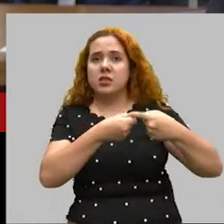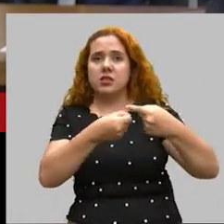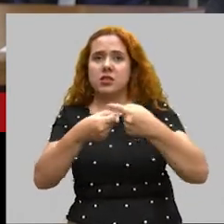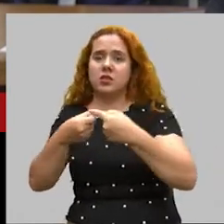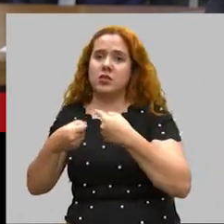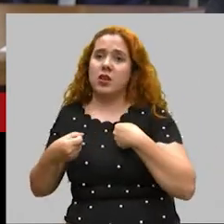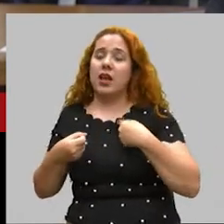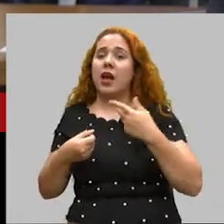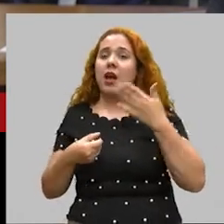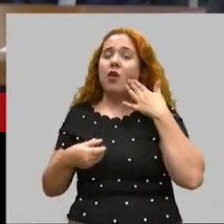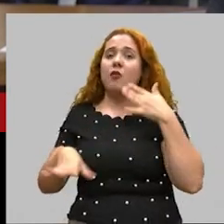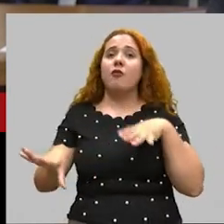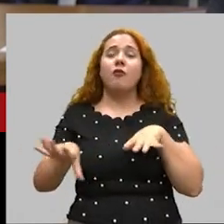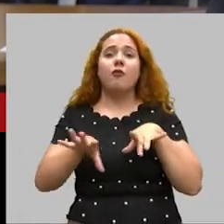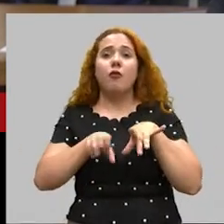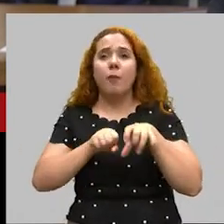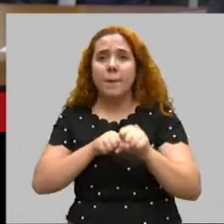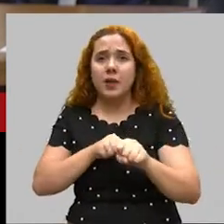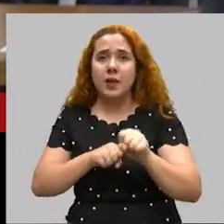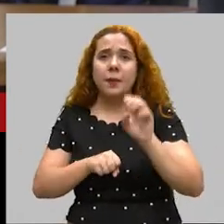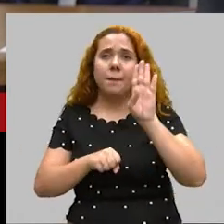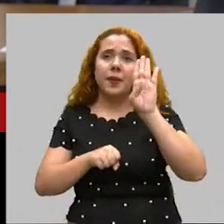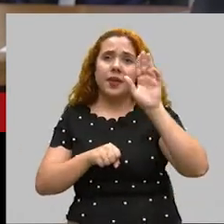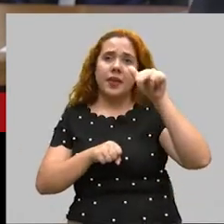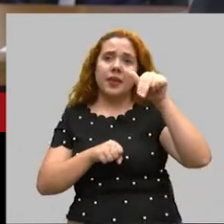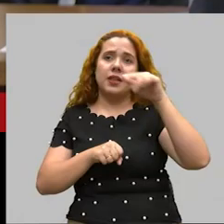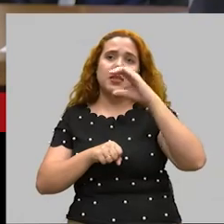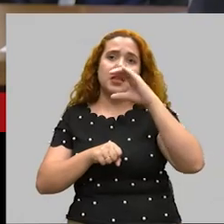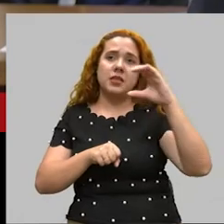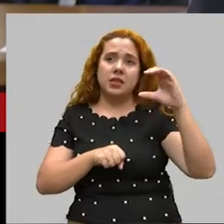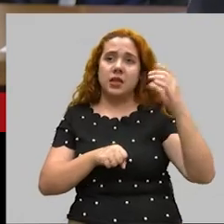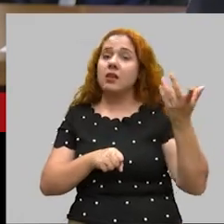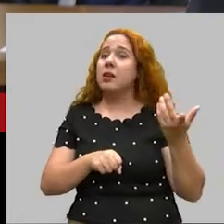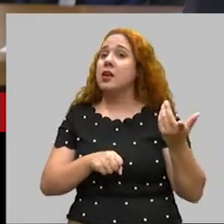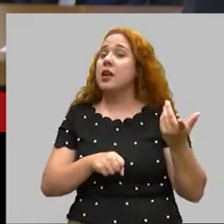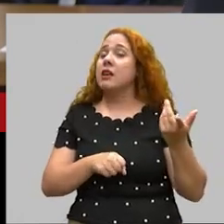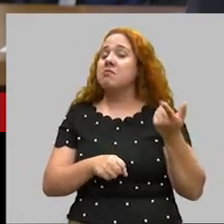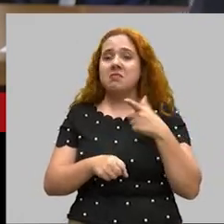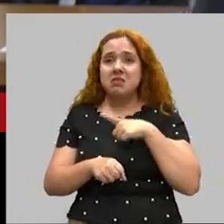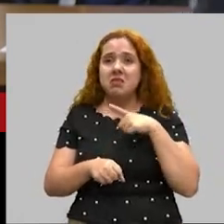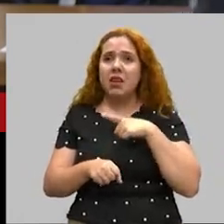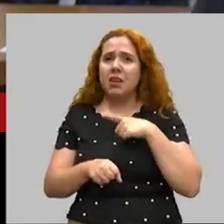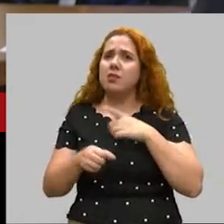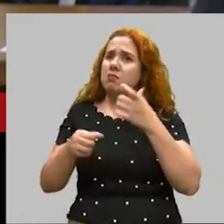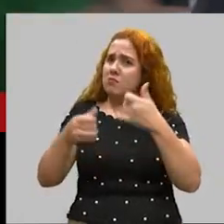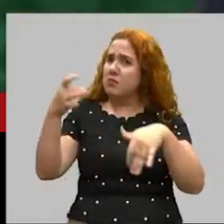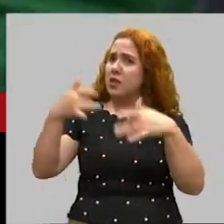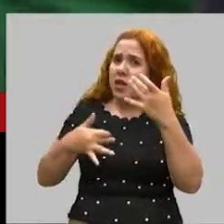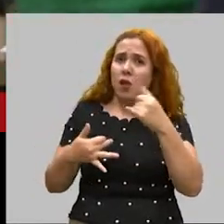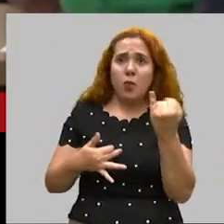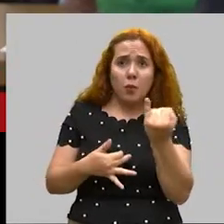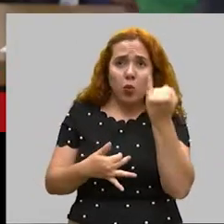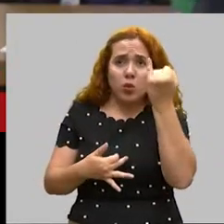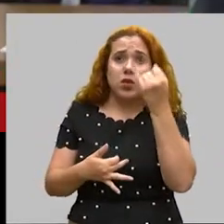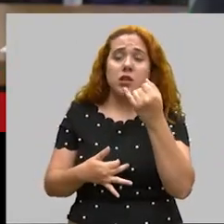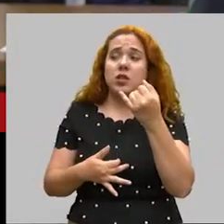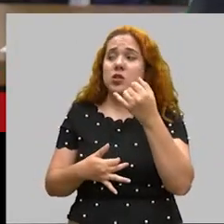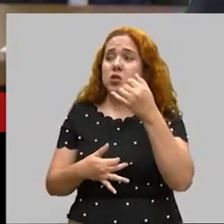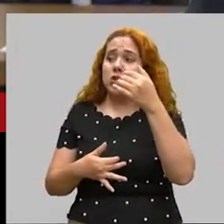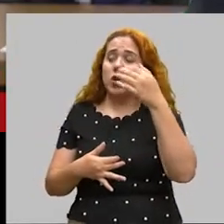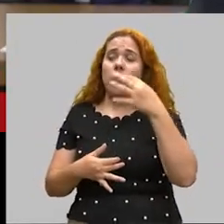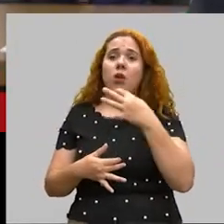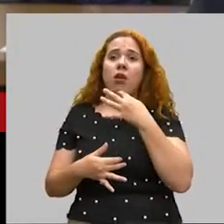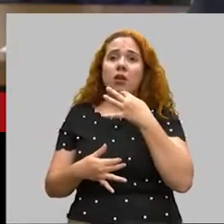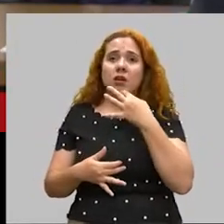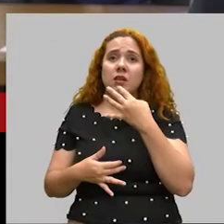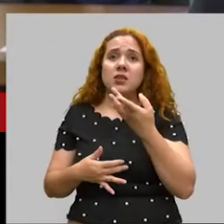conhecimento né a bncc com toda a nossa crítica vem discutindo a formação por área de conhecimento vem falando da importância do conhecimento unitário